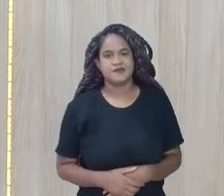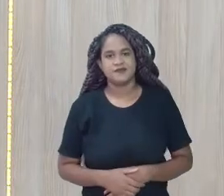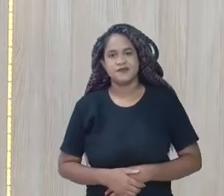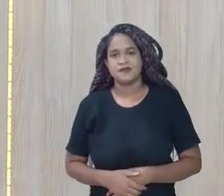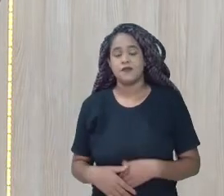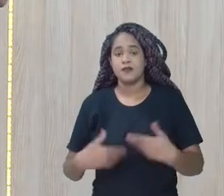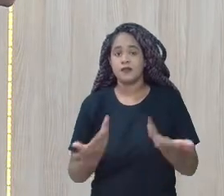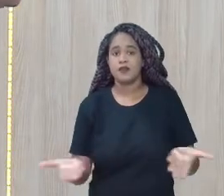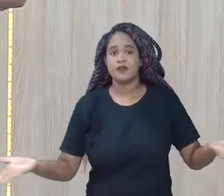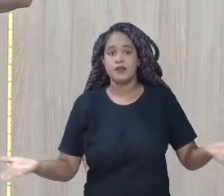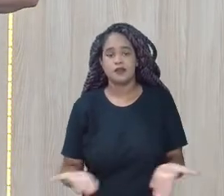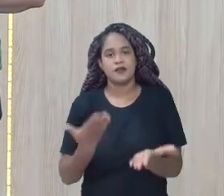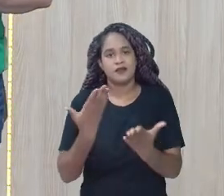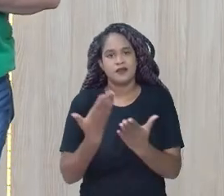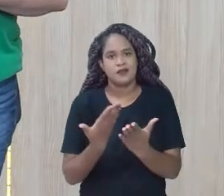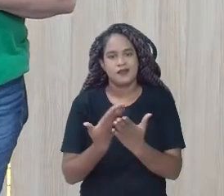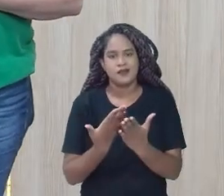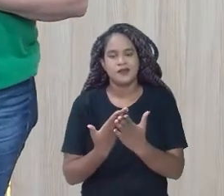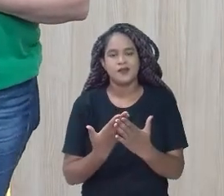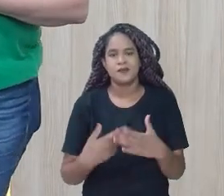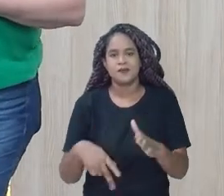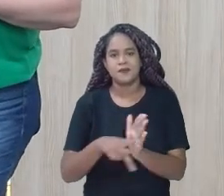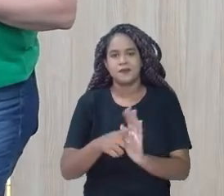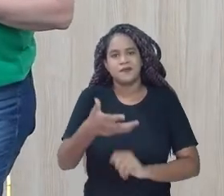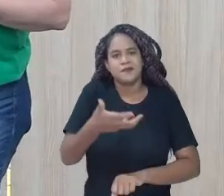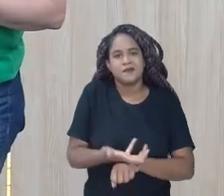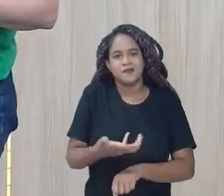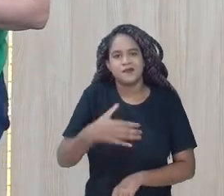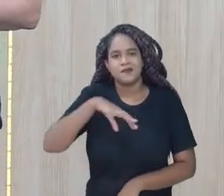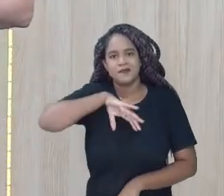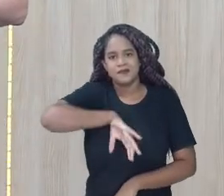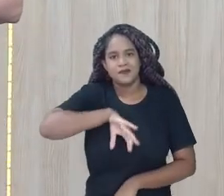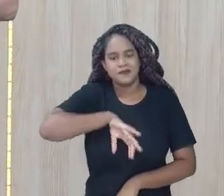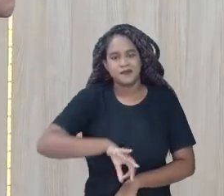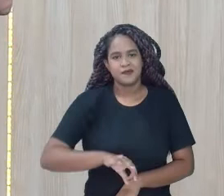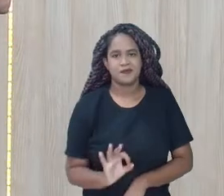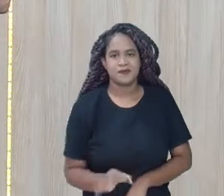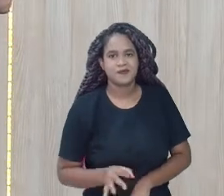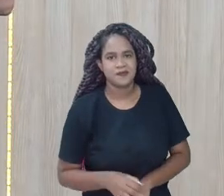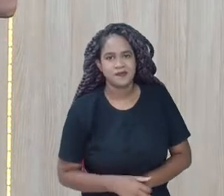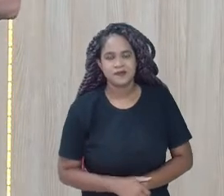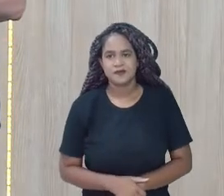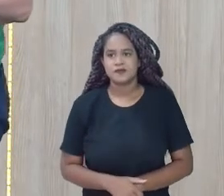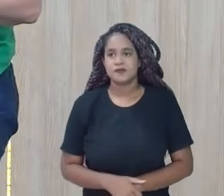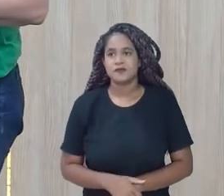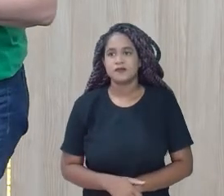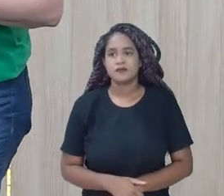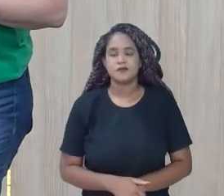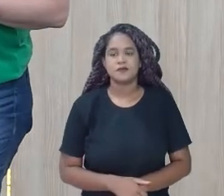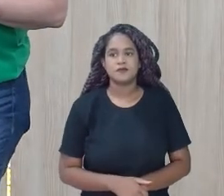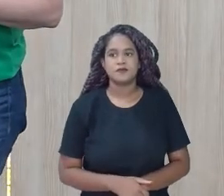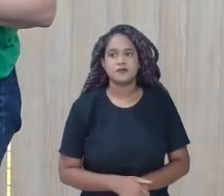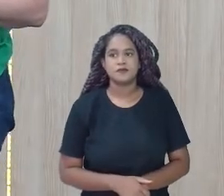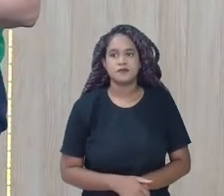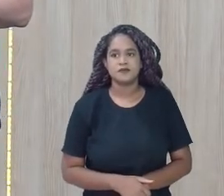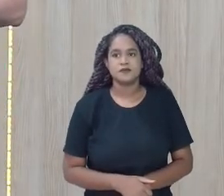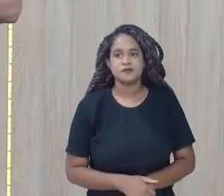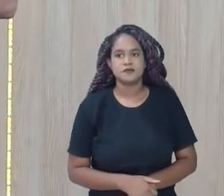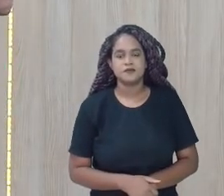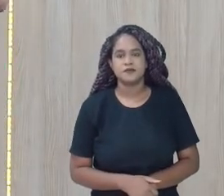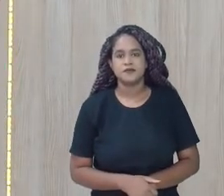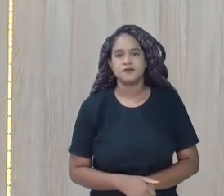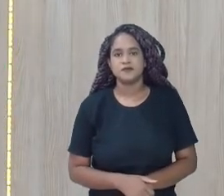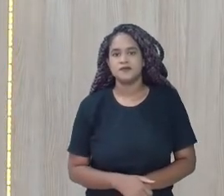vamos para mais uma aula de língua portuguesa. Então nosso conteúdo